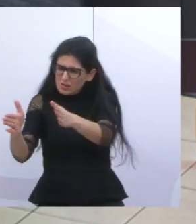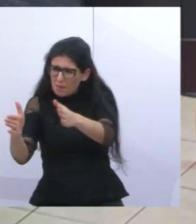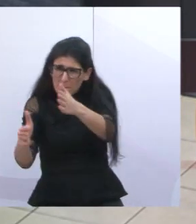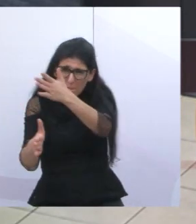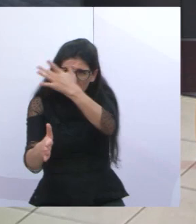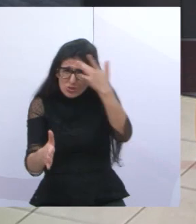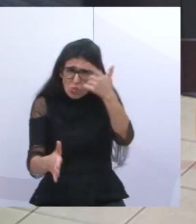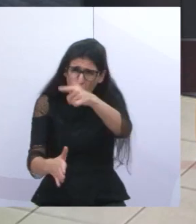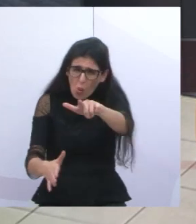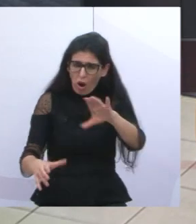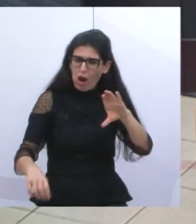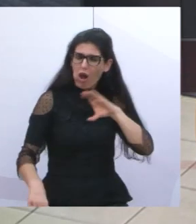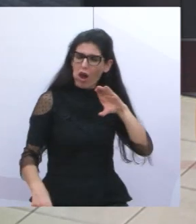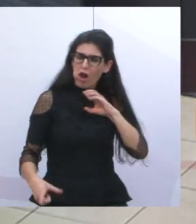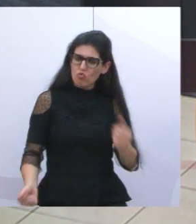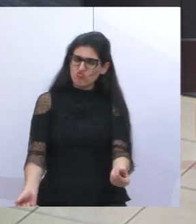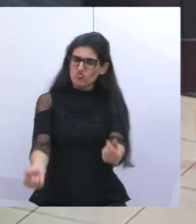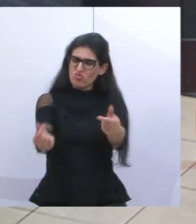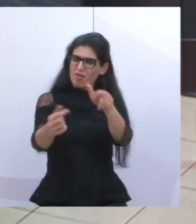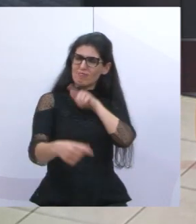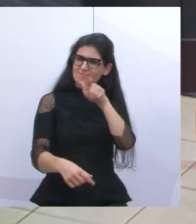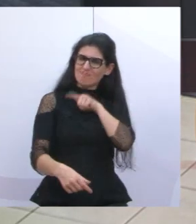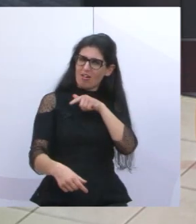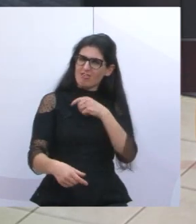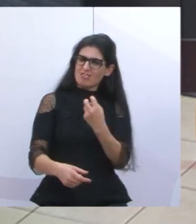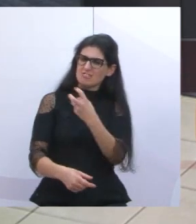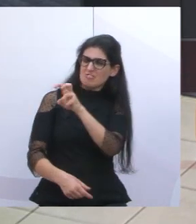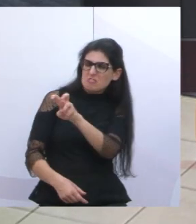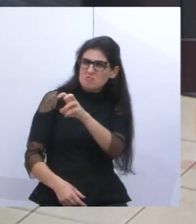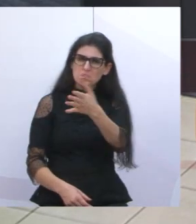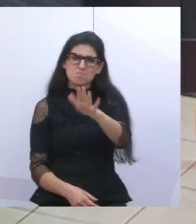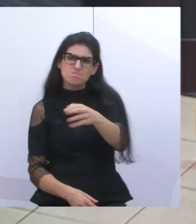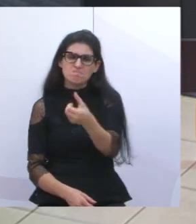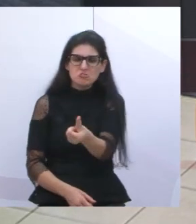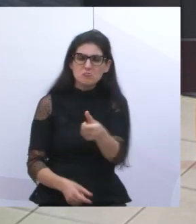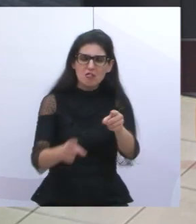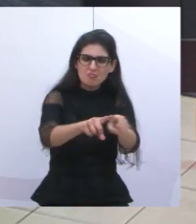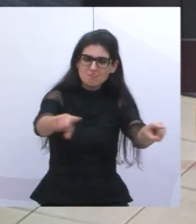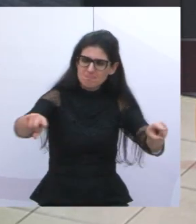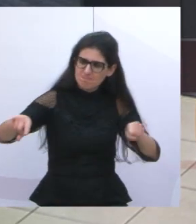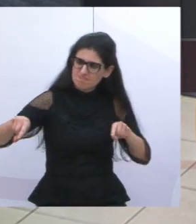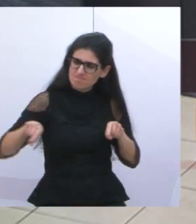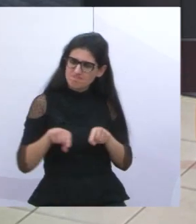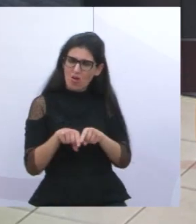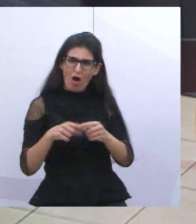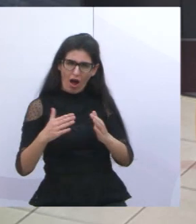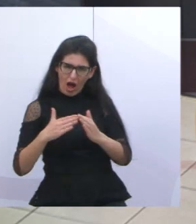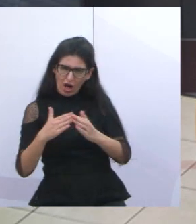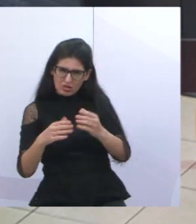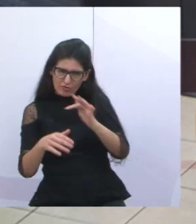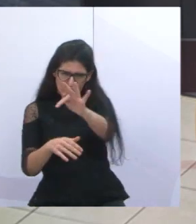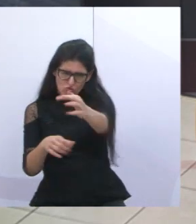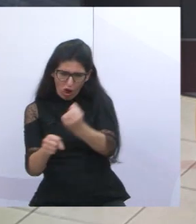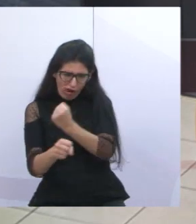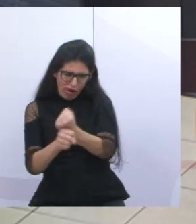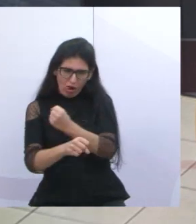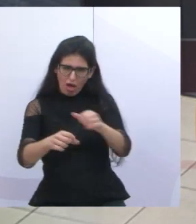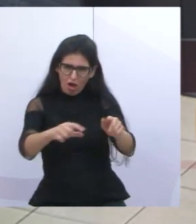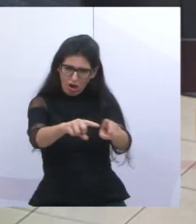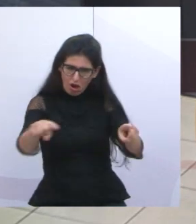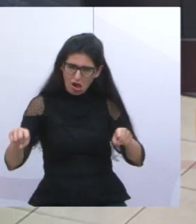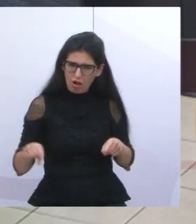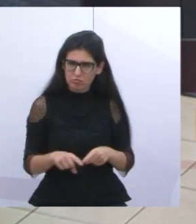precisam, né? E eles têm que pagar o tributo. Não, mas não, o que a gente vê são os valores foram lançados de maneira errada.